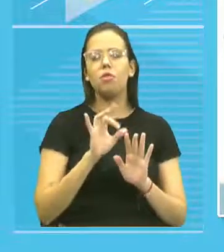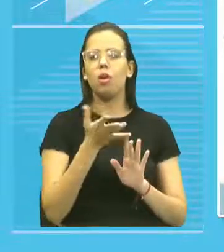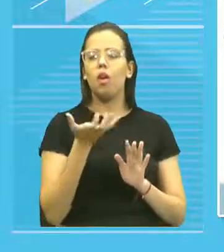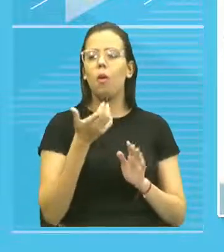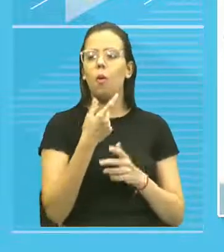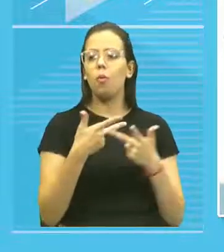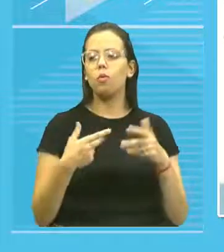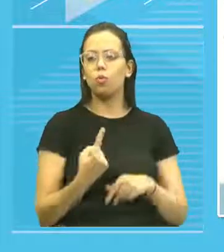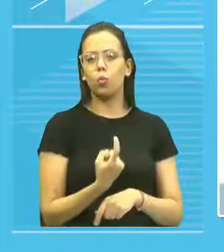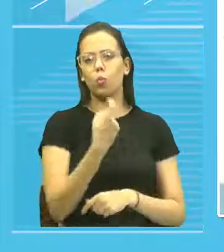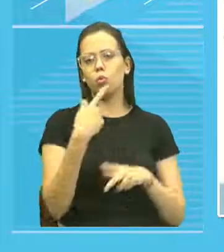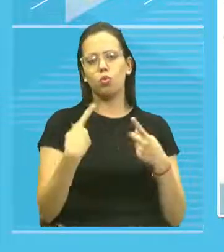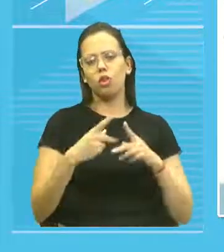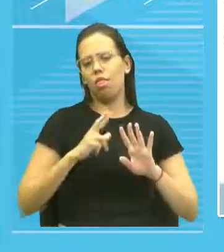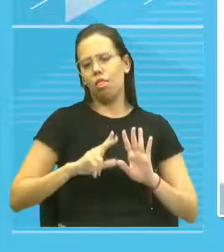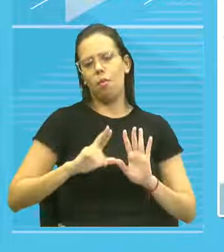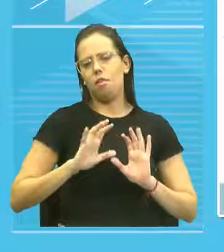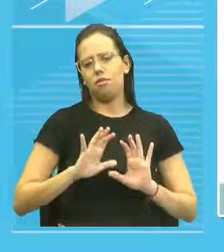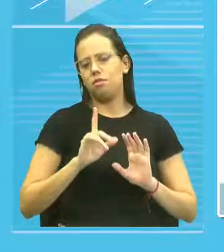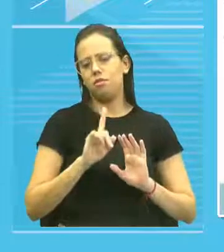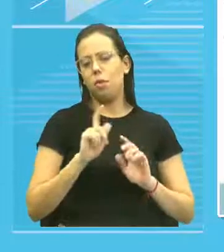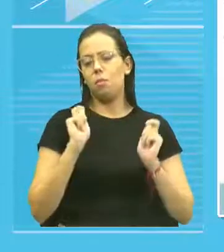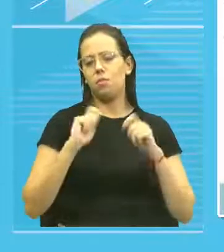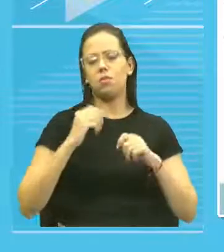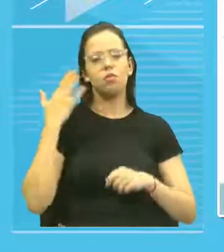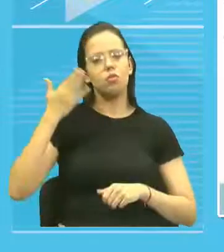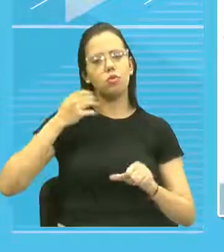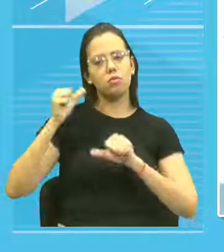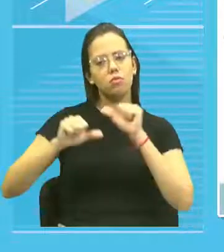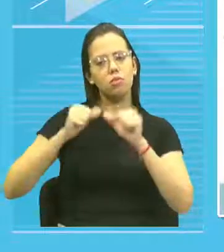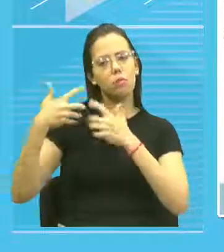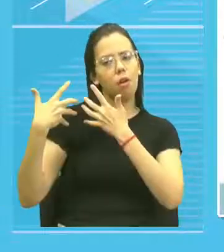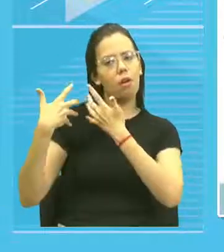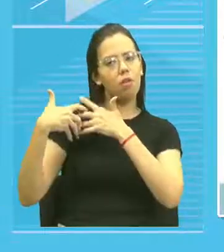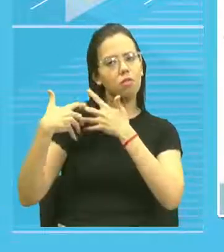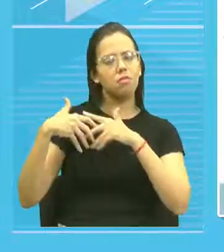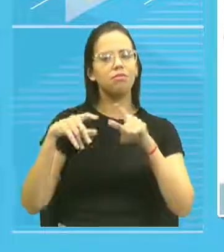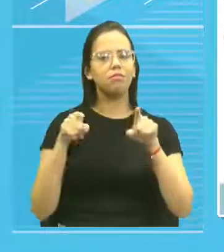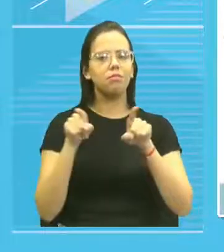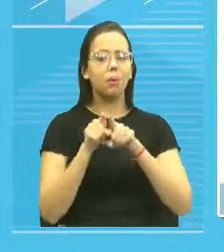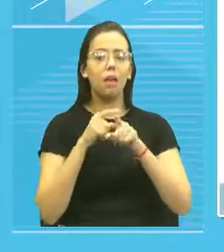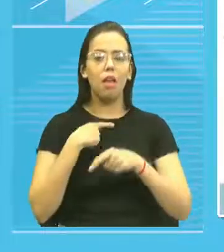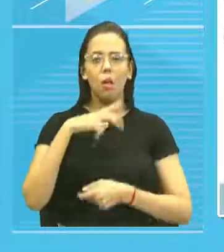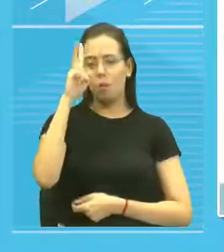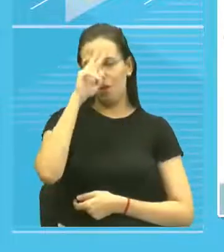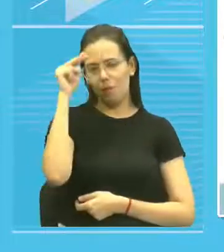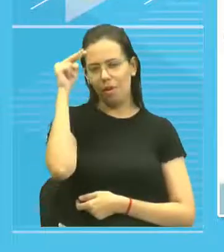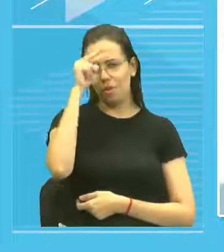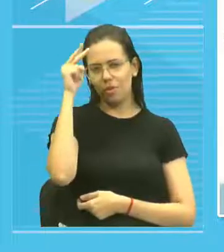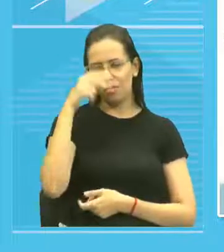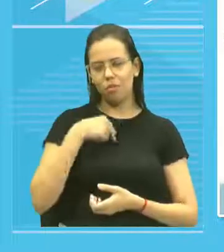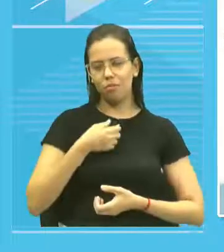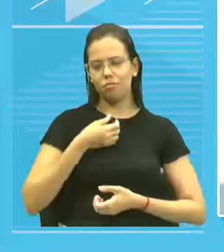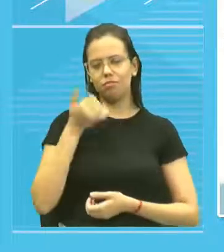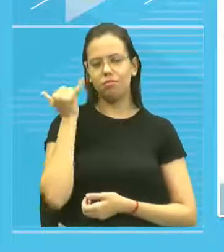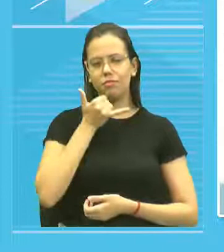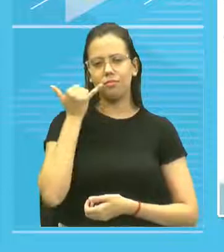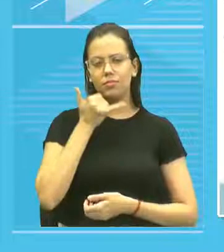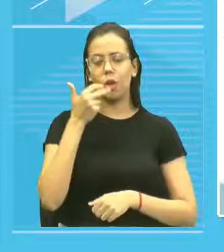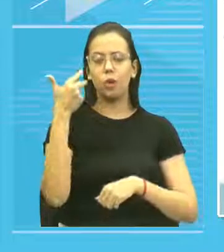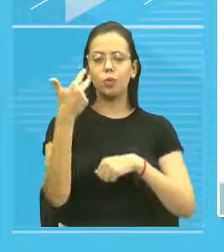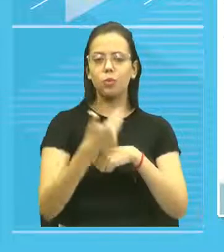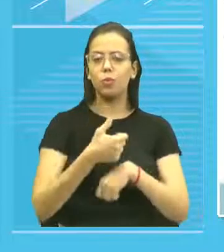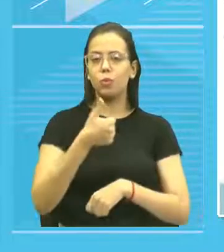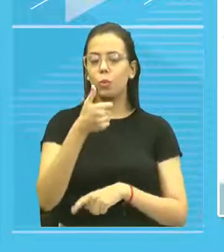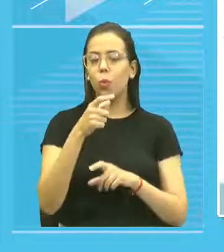jeito que é parceiro não é assim a gente pode transformar os discursos em raciocínios não é me lembrou a história que eu contei no estúdio um um